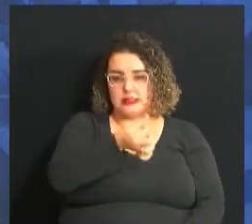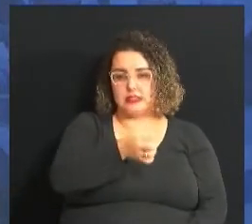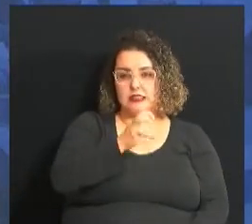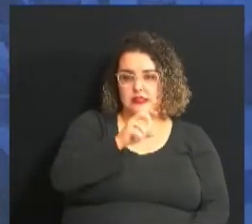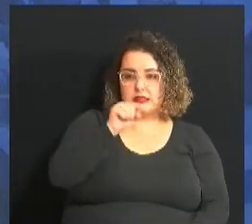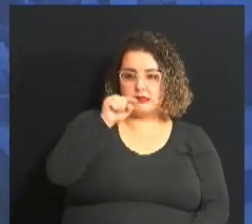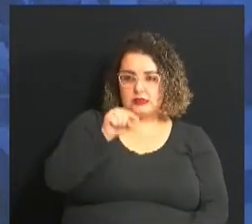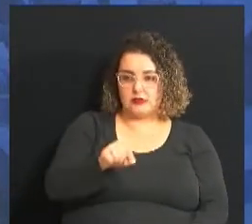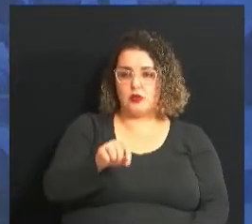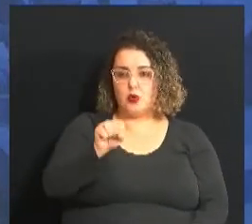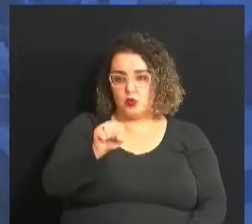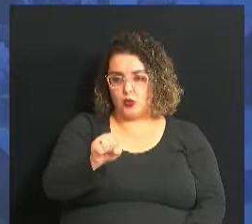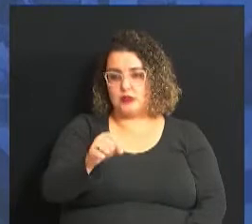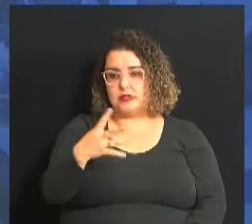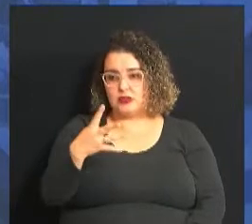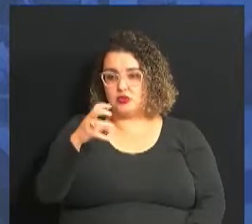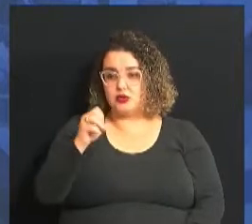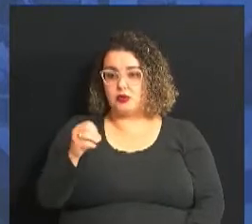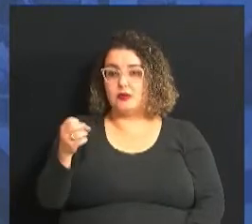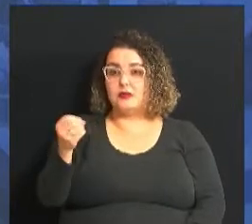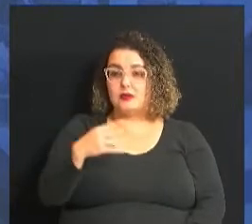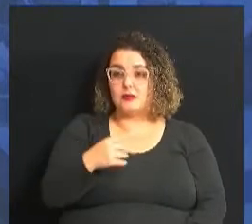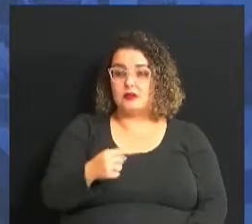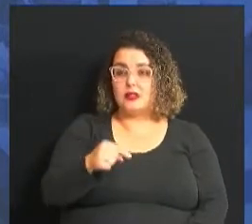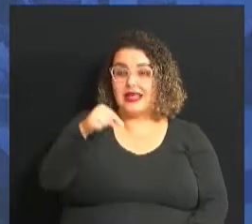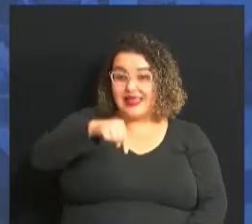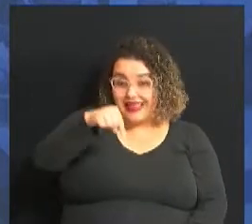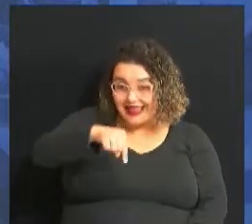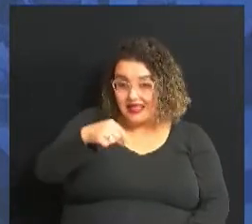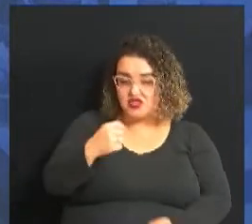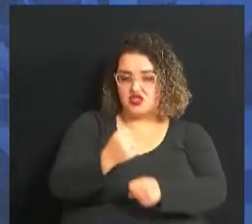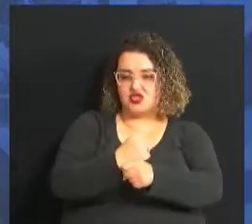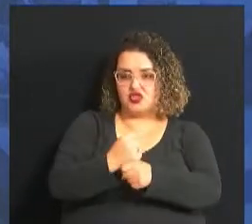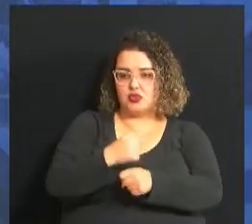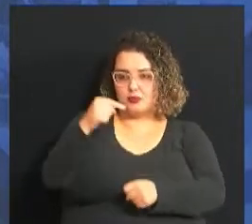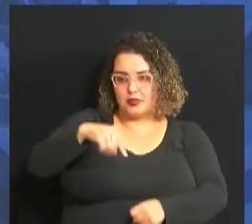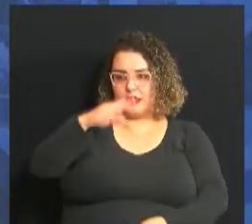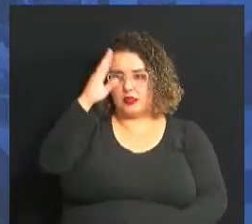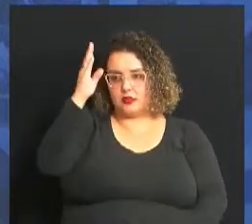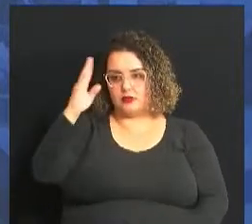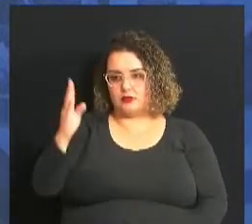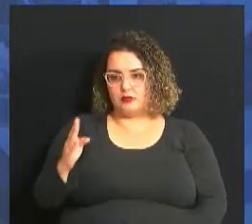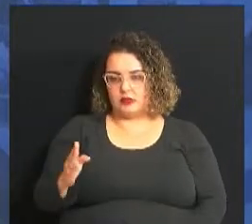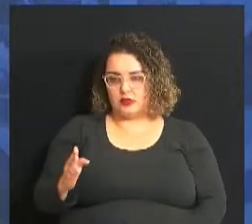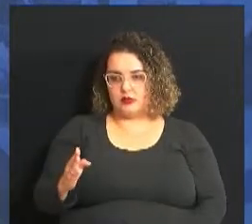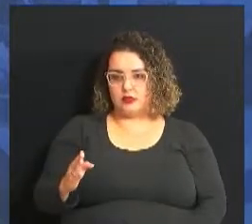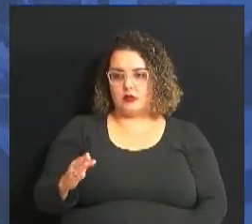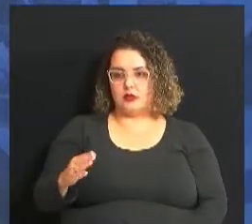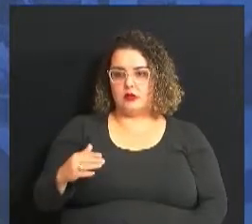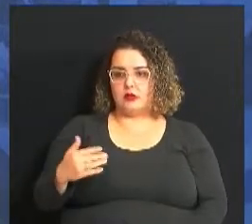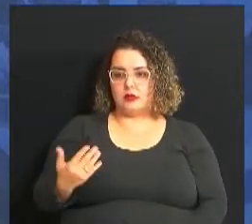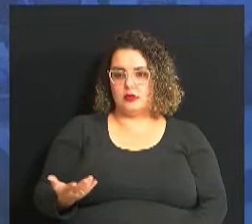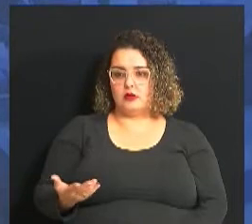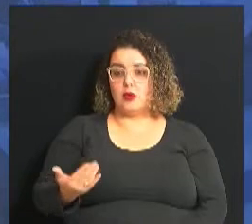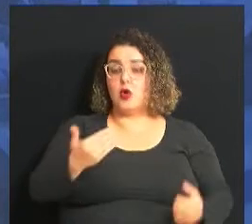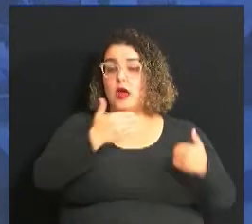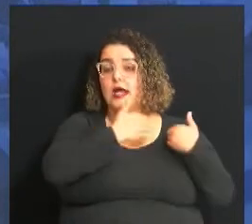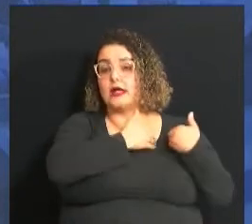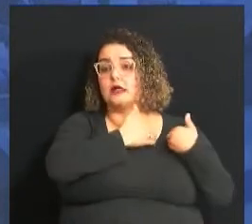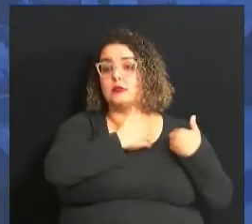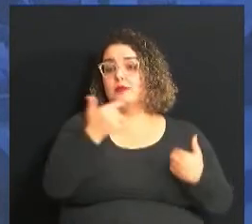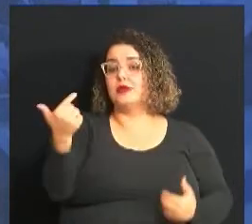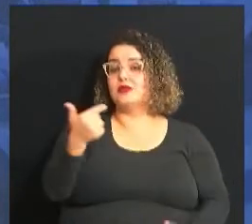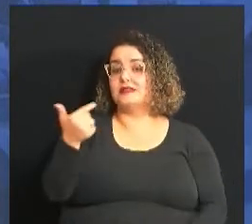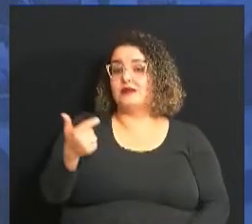65.840 novos casos só este ano aqui no Brasil, sendo o responsável pela segunda